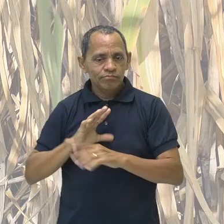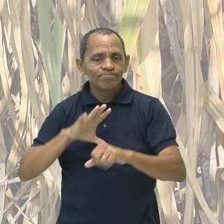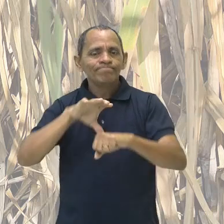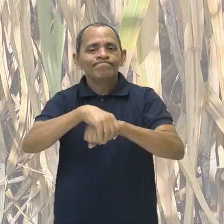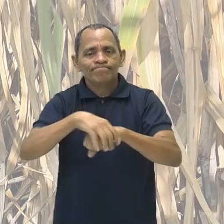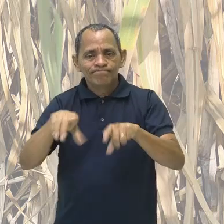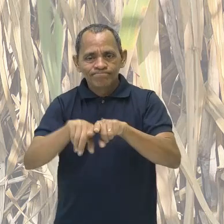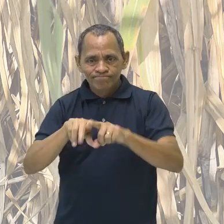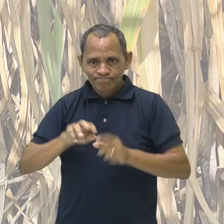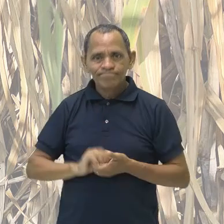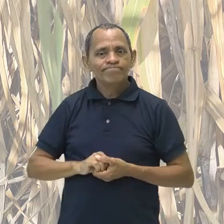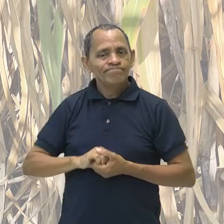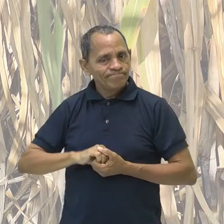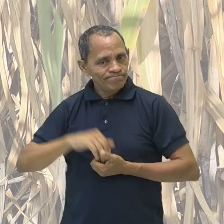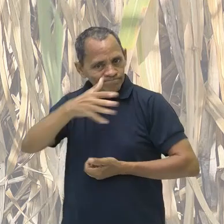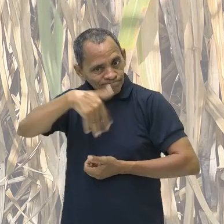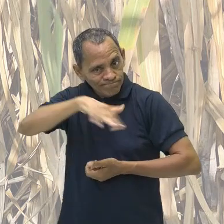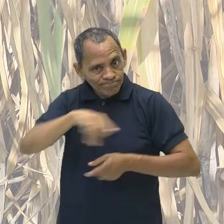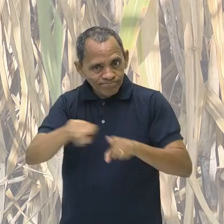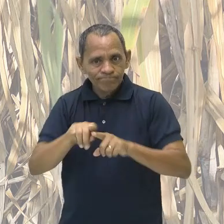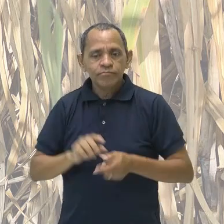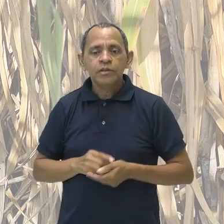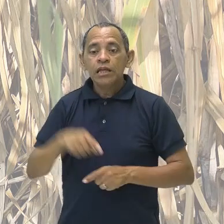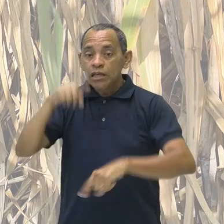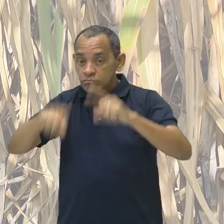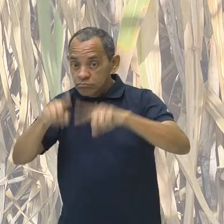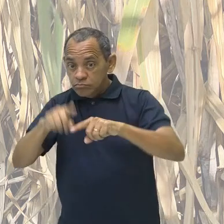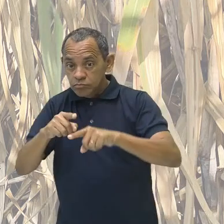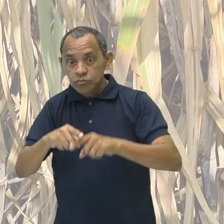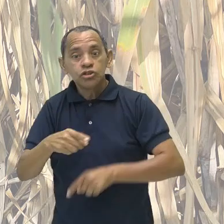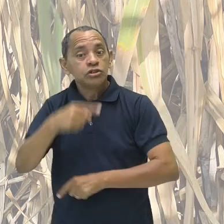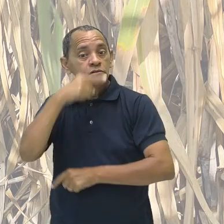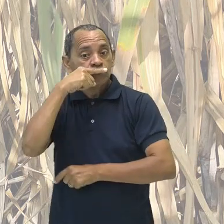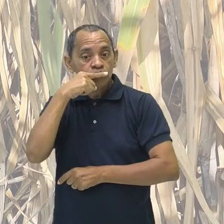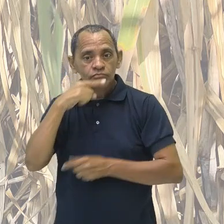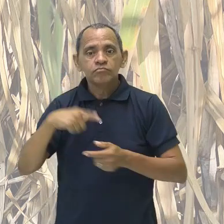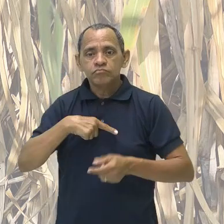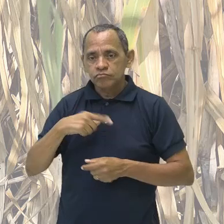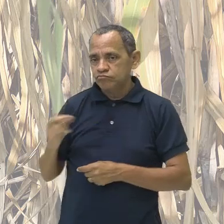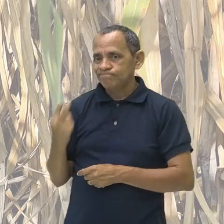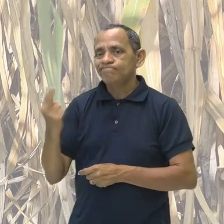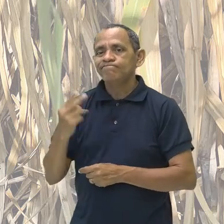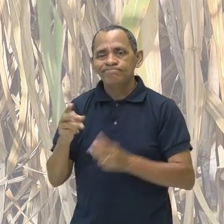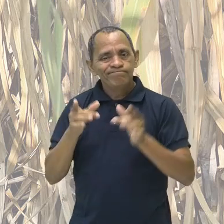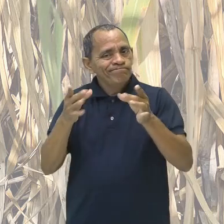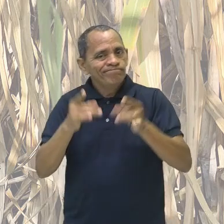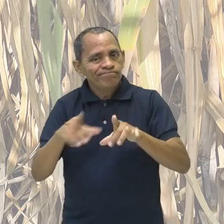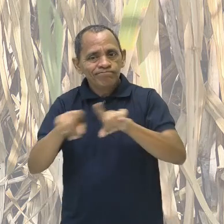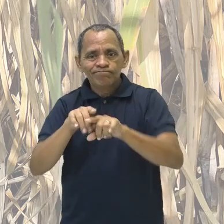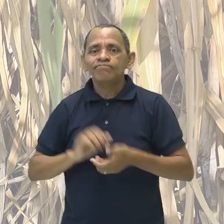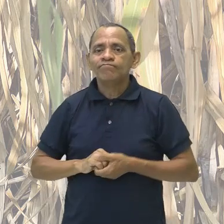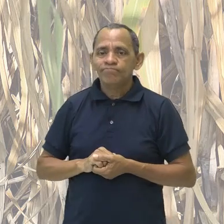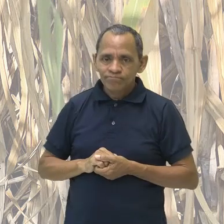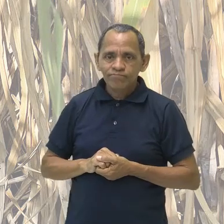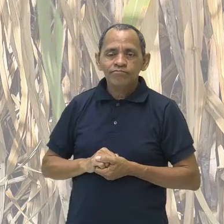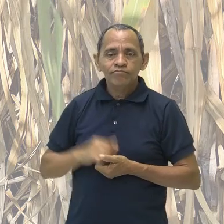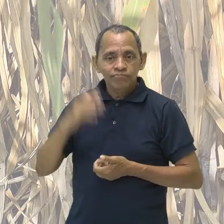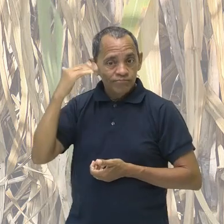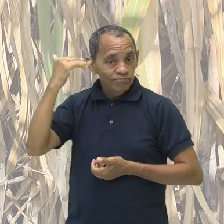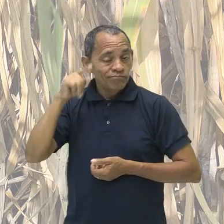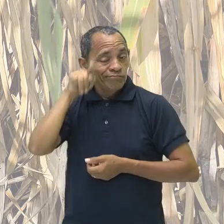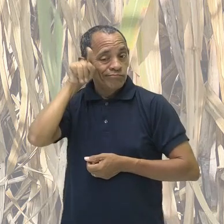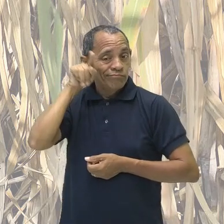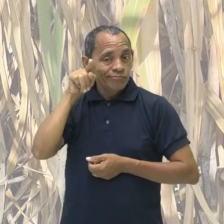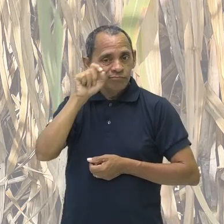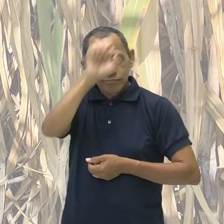esse produto, a cana-de-açúcar, possuía um grande valor comercial e era muito apreciado na Europa.